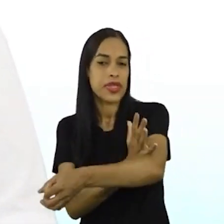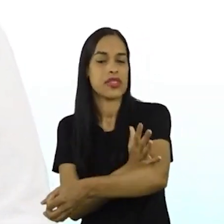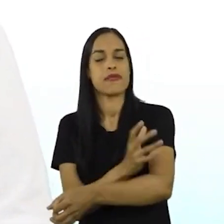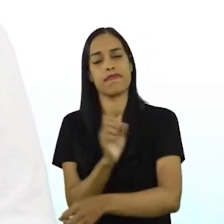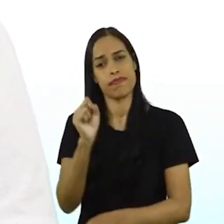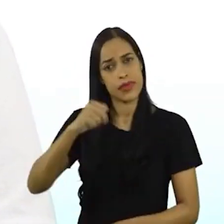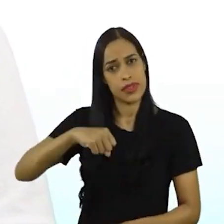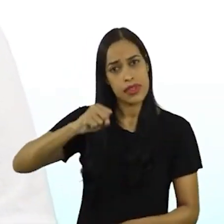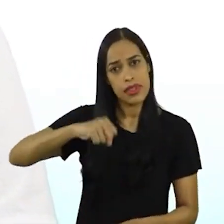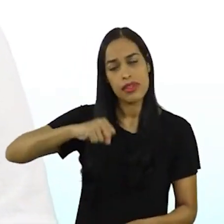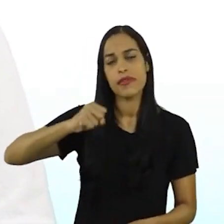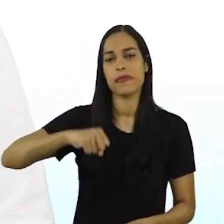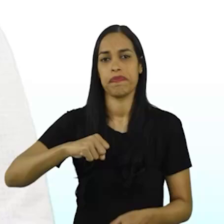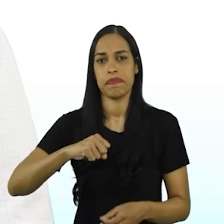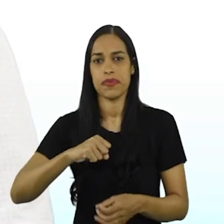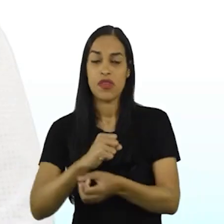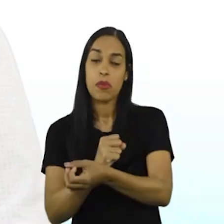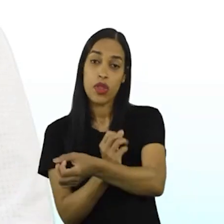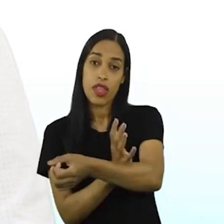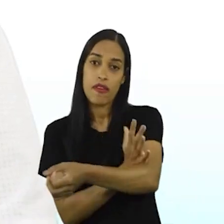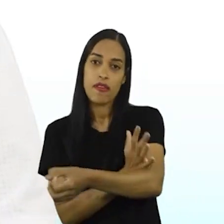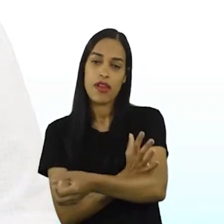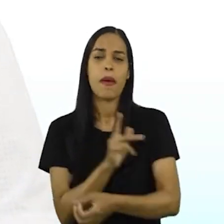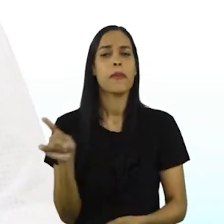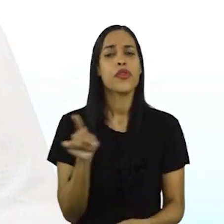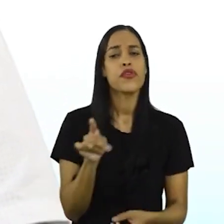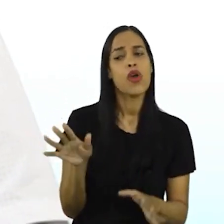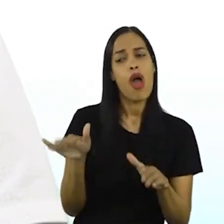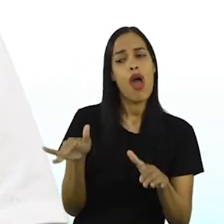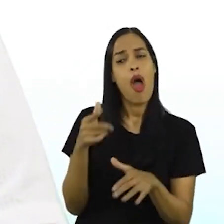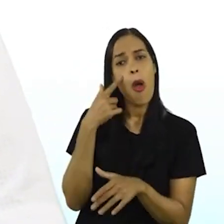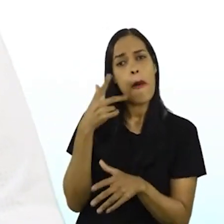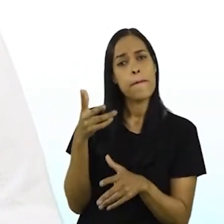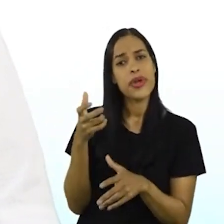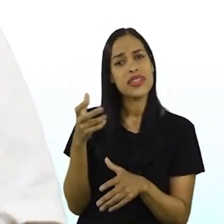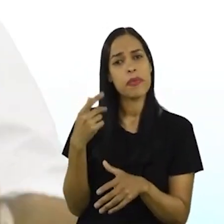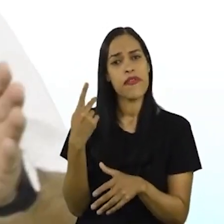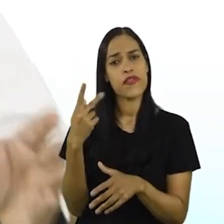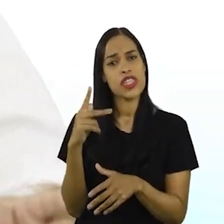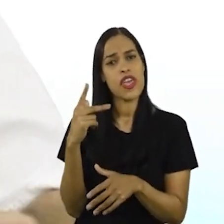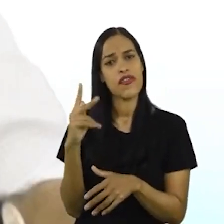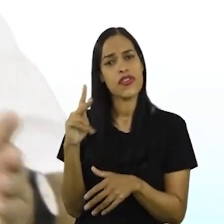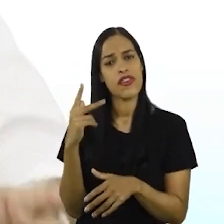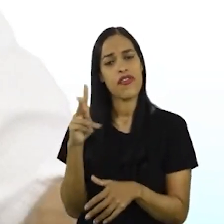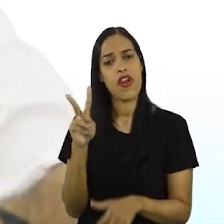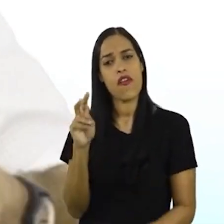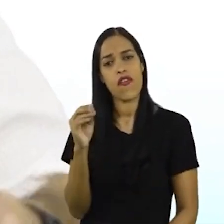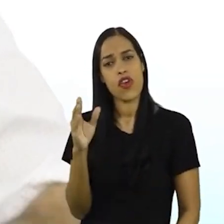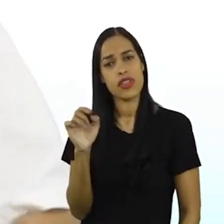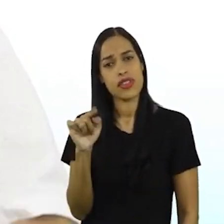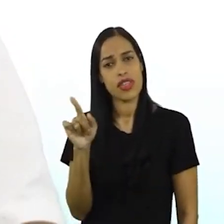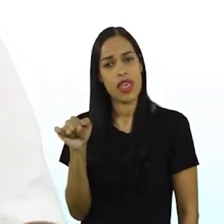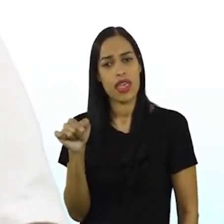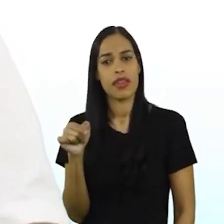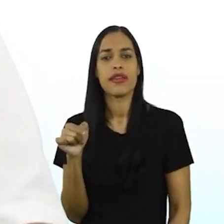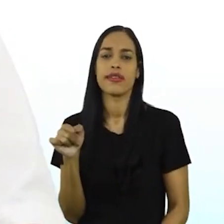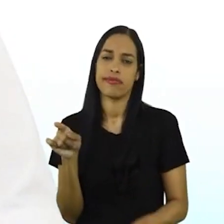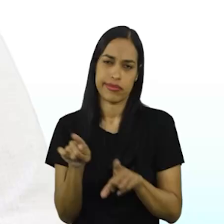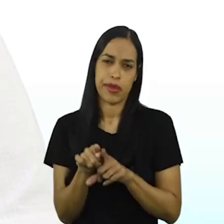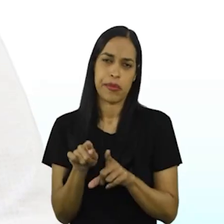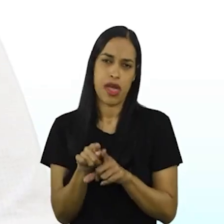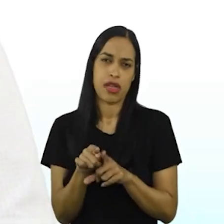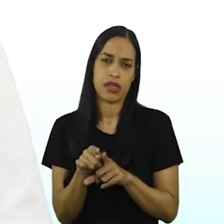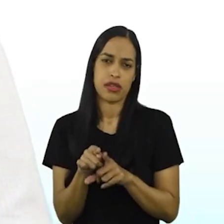expressiva, predominantemente. Função expressiva ou emotiva. Professor, mas eu percebi que ela usou muito você, você, você. Há uma passagem